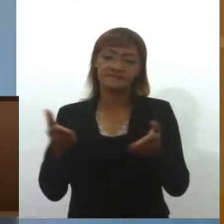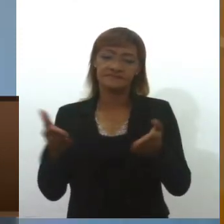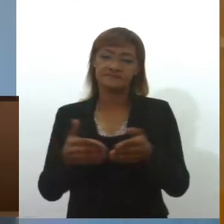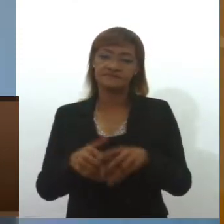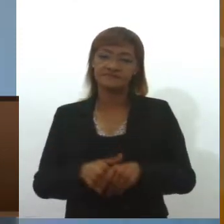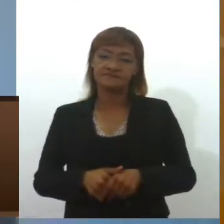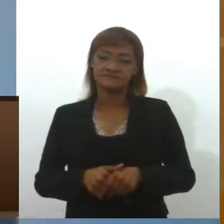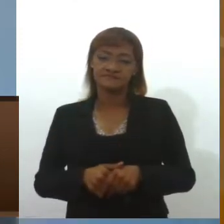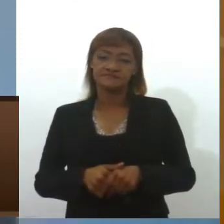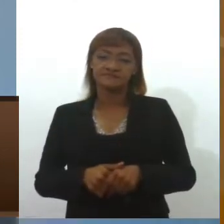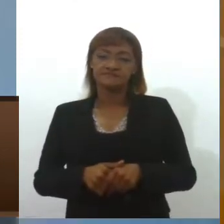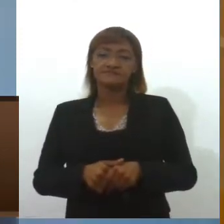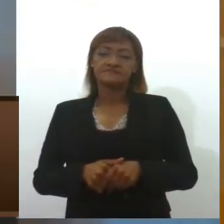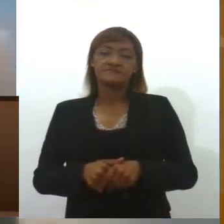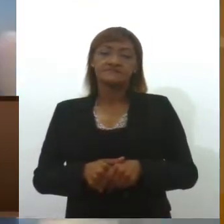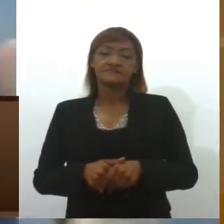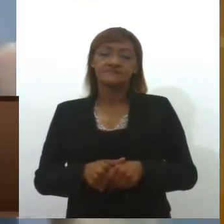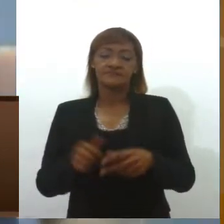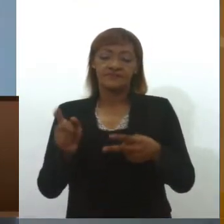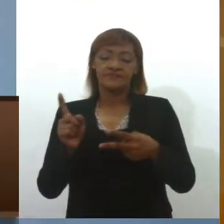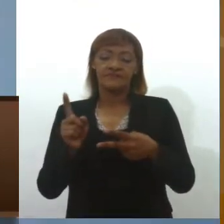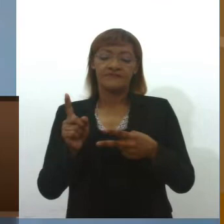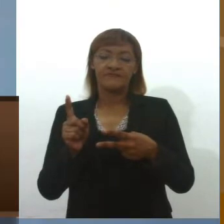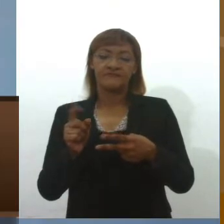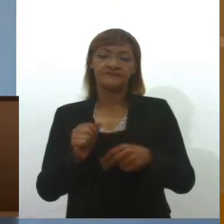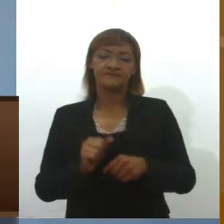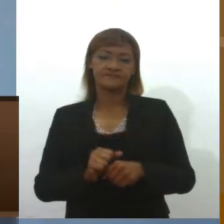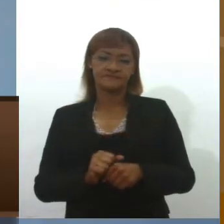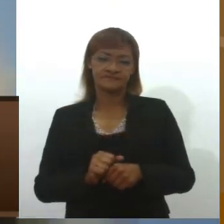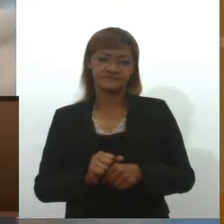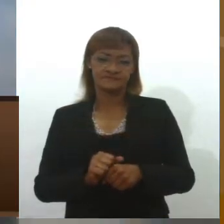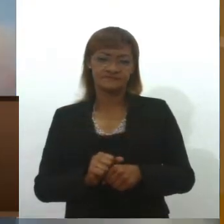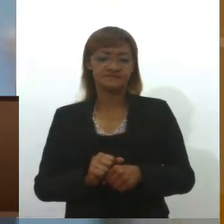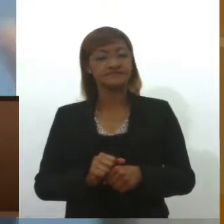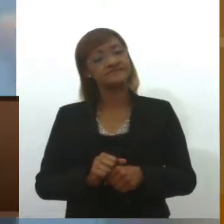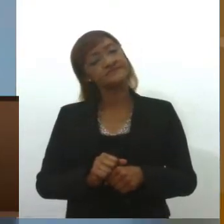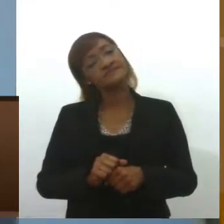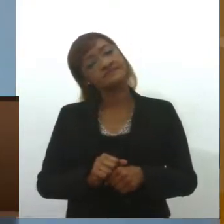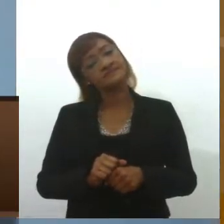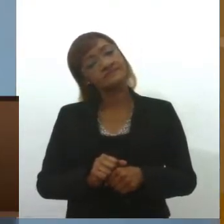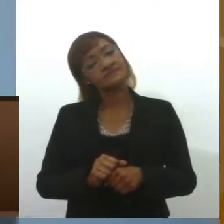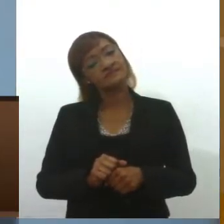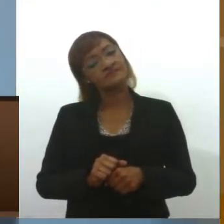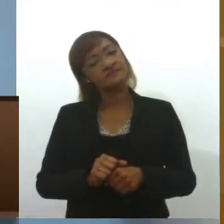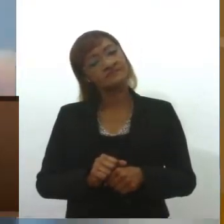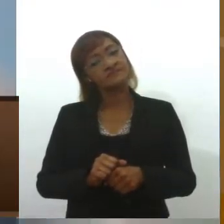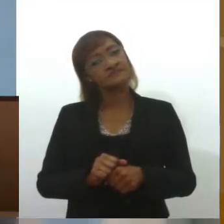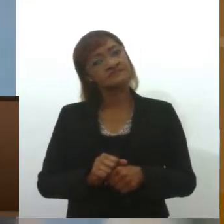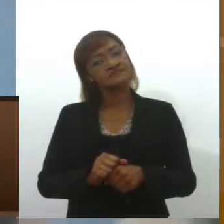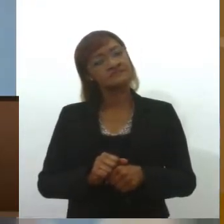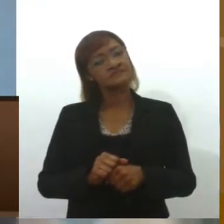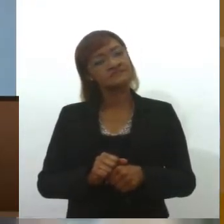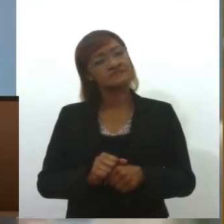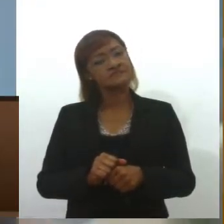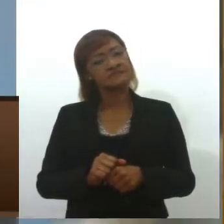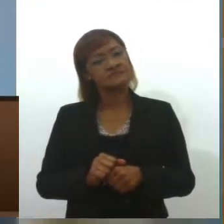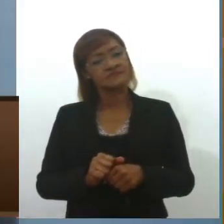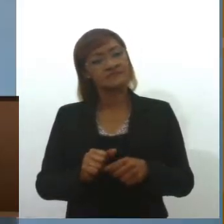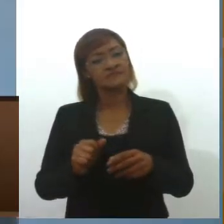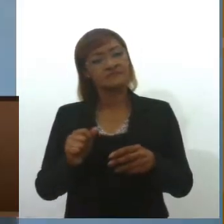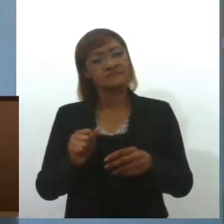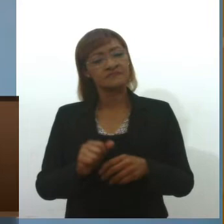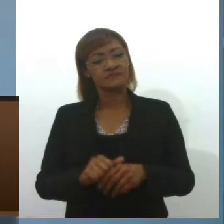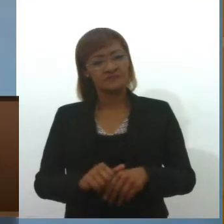dois grandes vilões ou vilãs da inflação: a energia e os combustíveis. Então